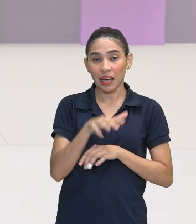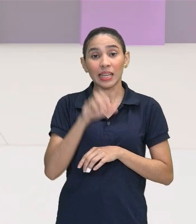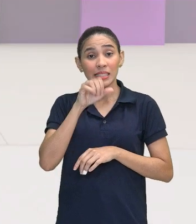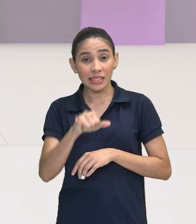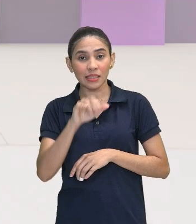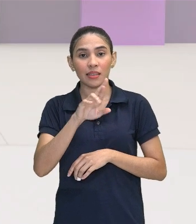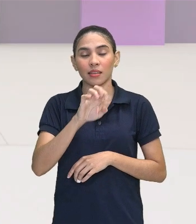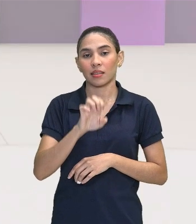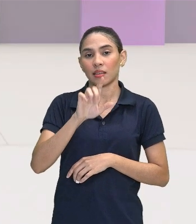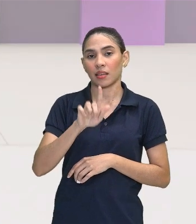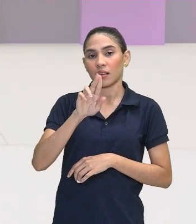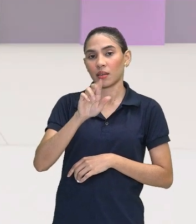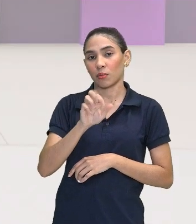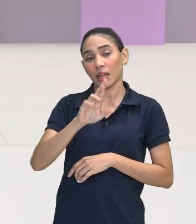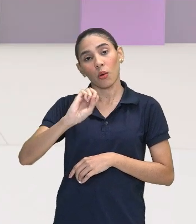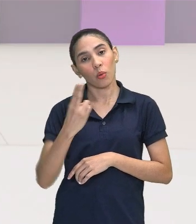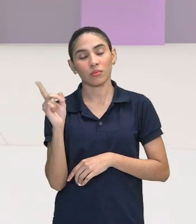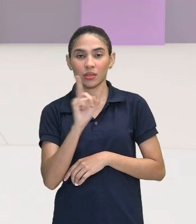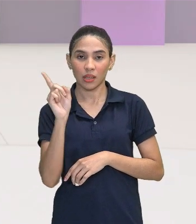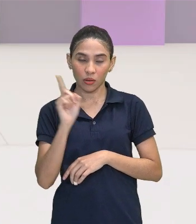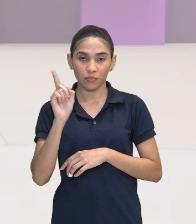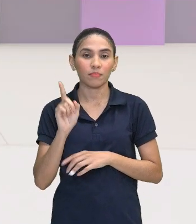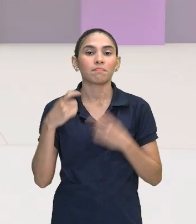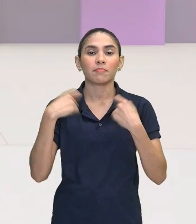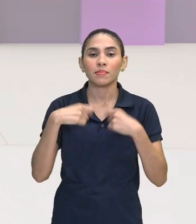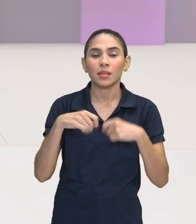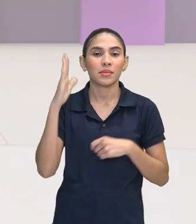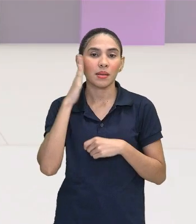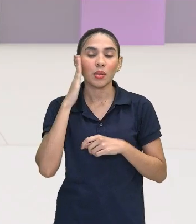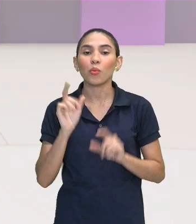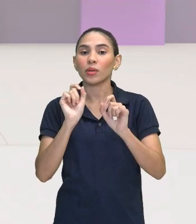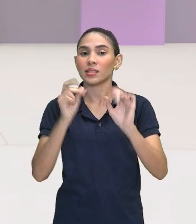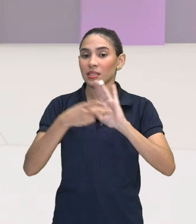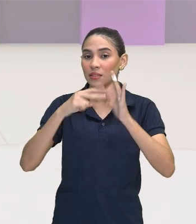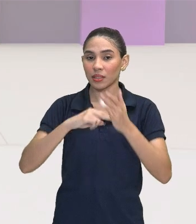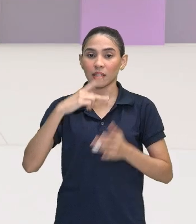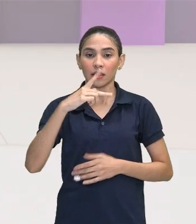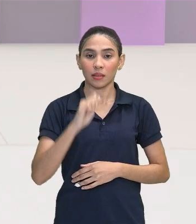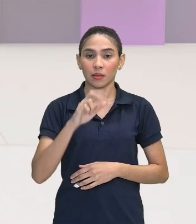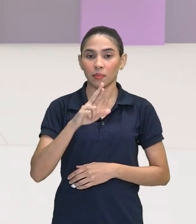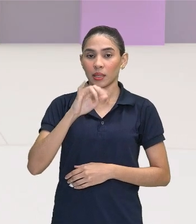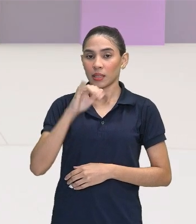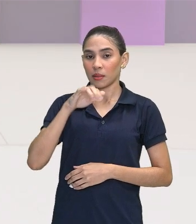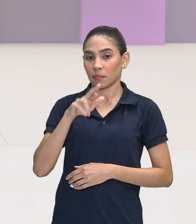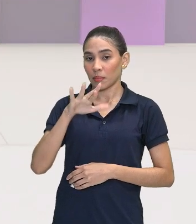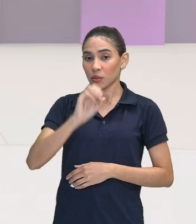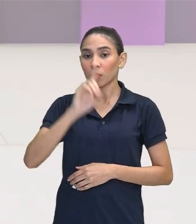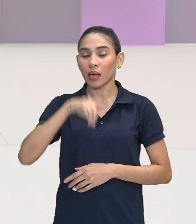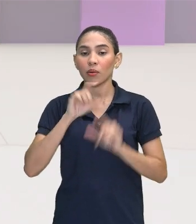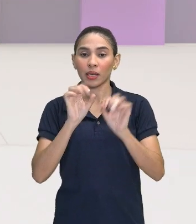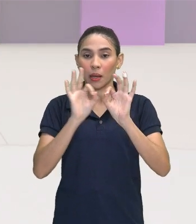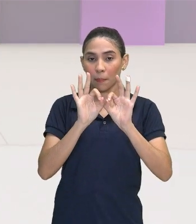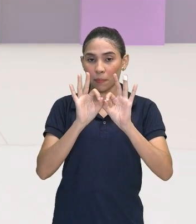não. Primeiro passo, então, é a gente saber o que é um perímetro. Você acompanha aqui ao meu lado que o perímetro é a medida